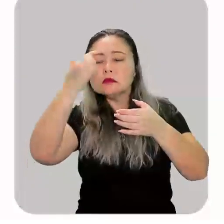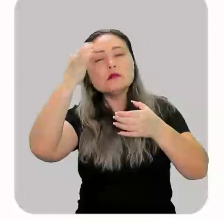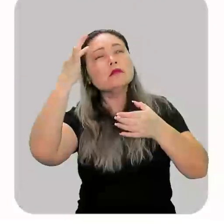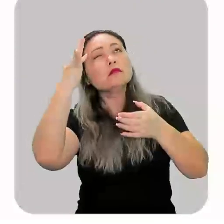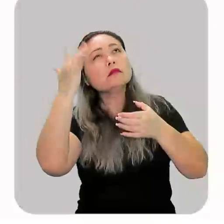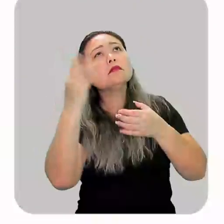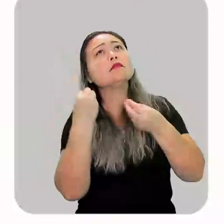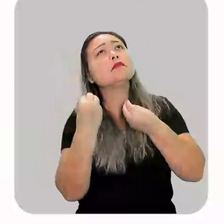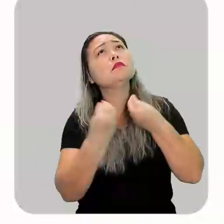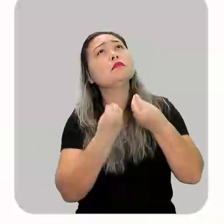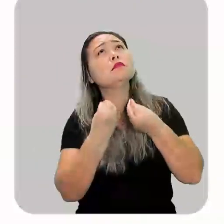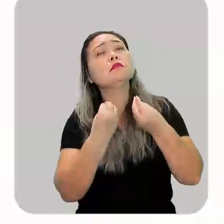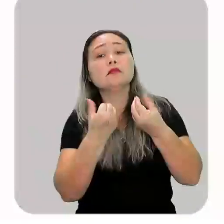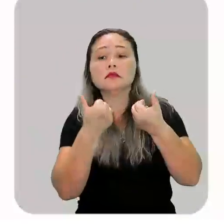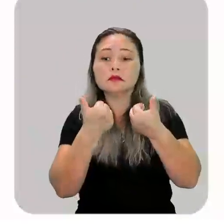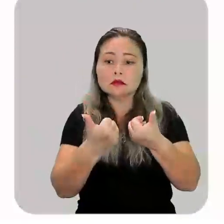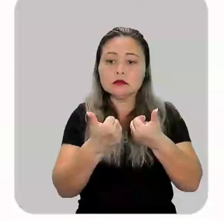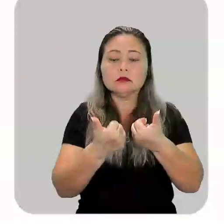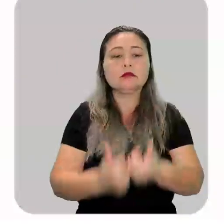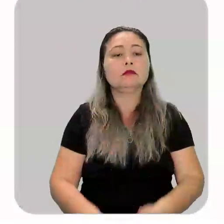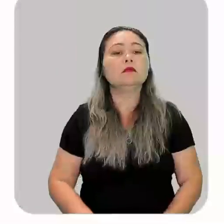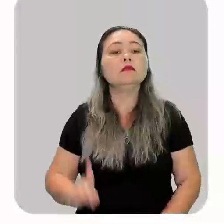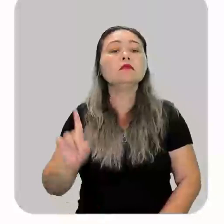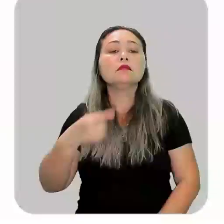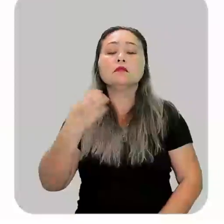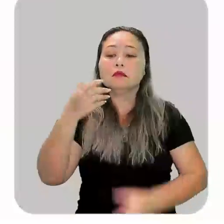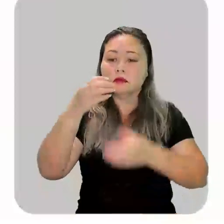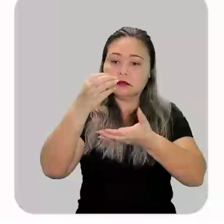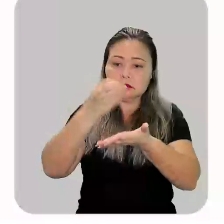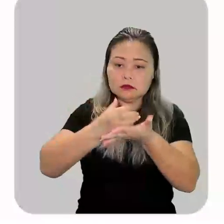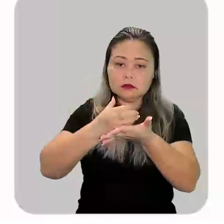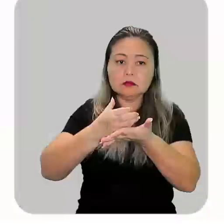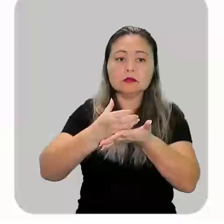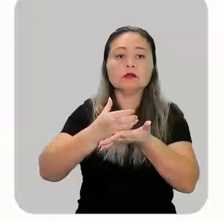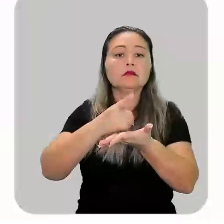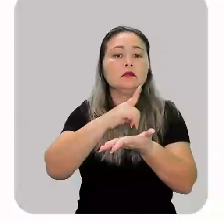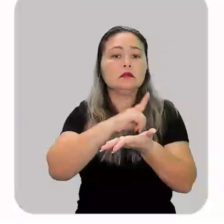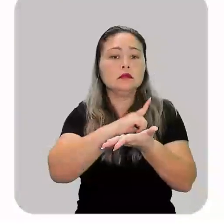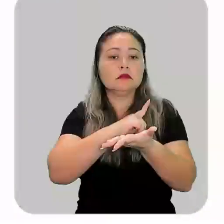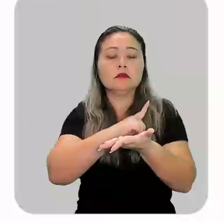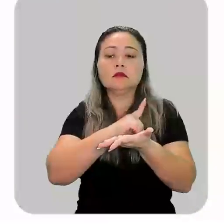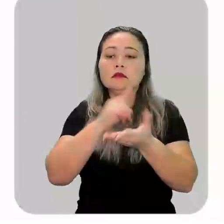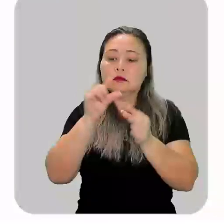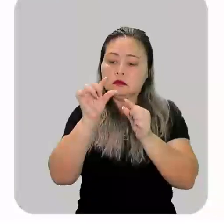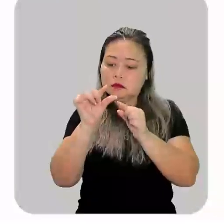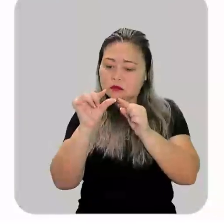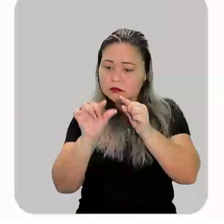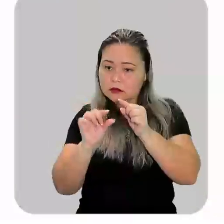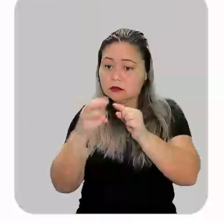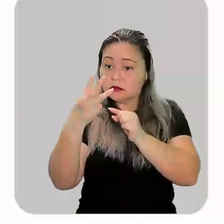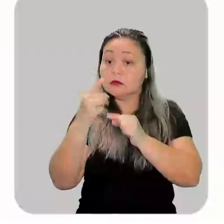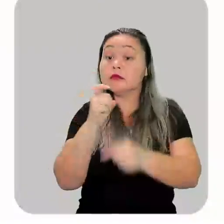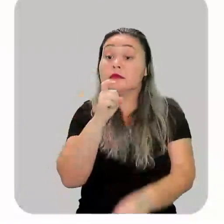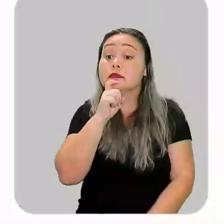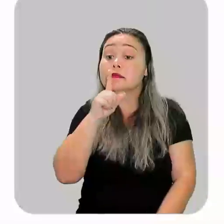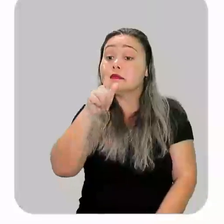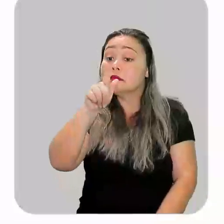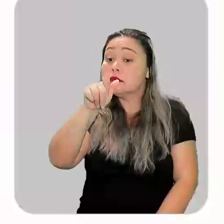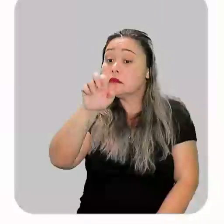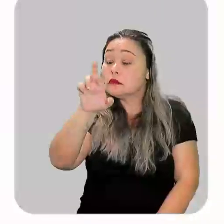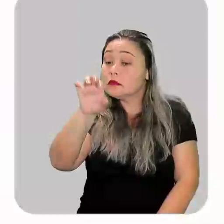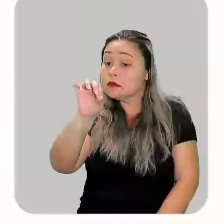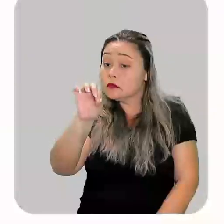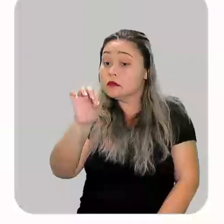imaginou o cilindro? Beleza. Nesse copo, há 3 cubos de gelos.